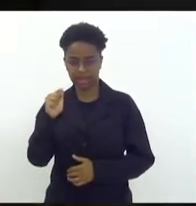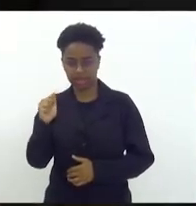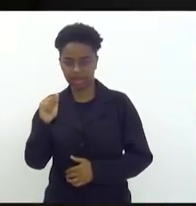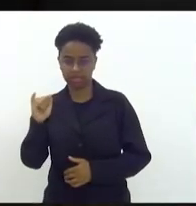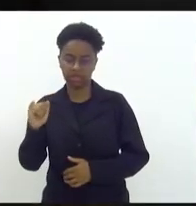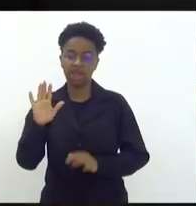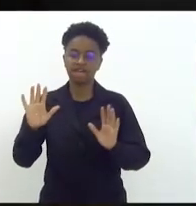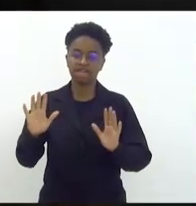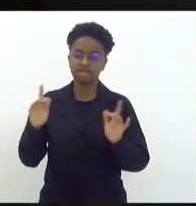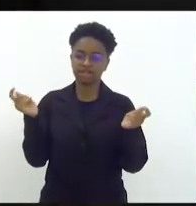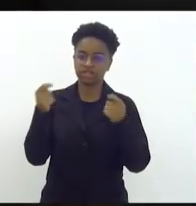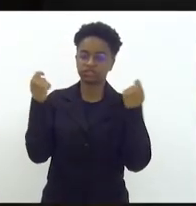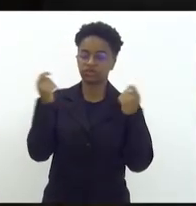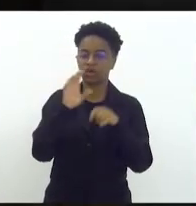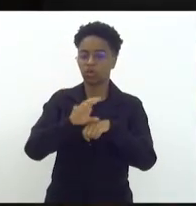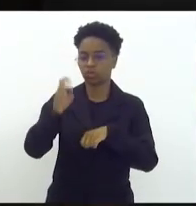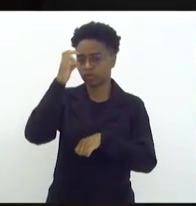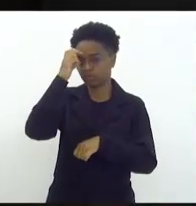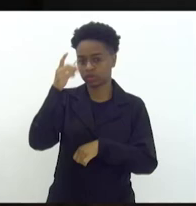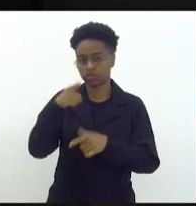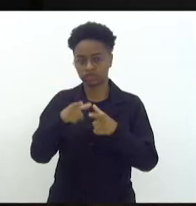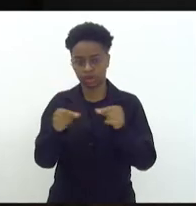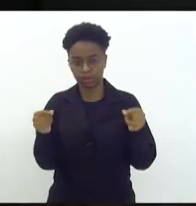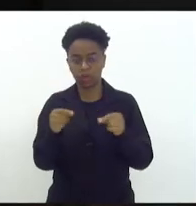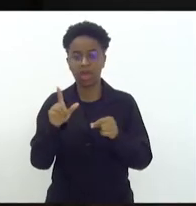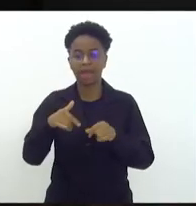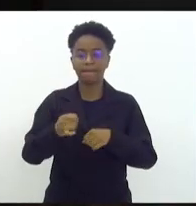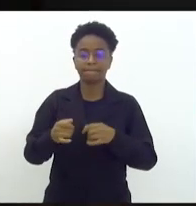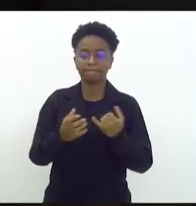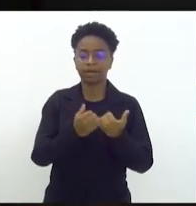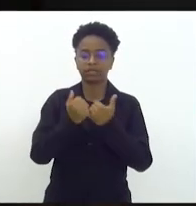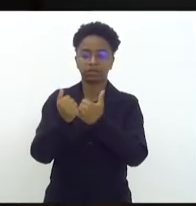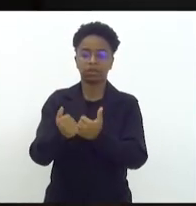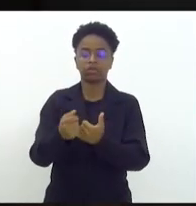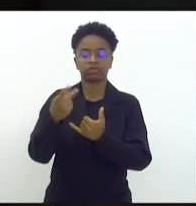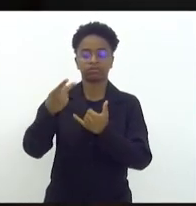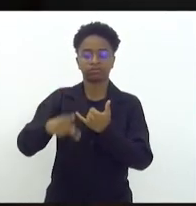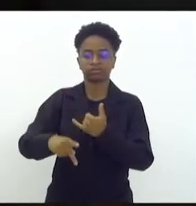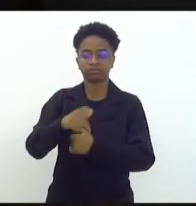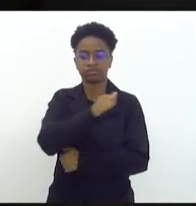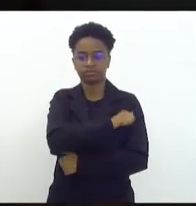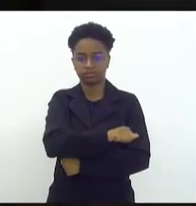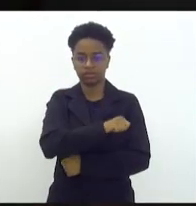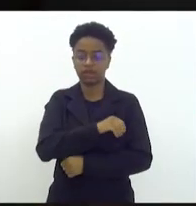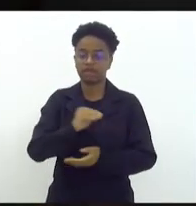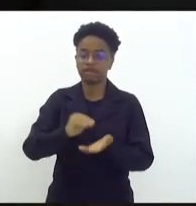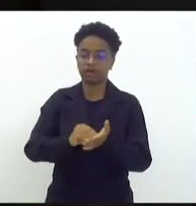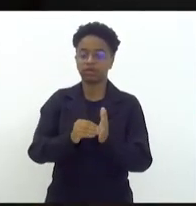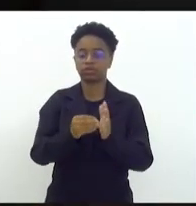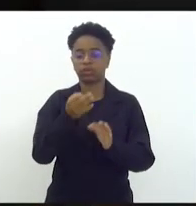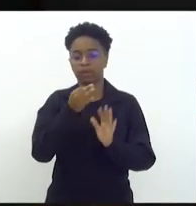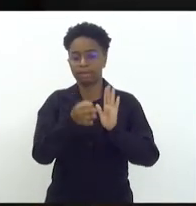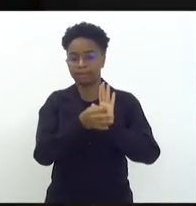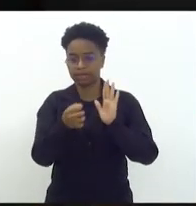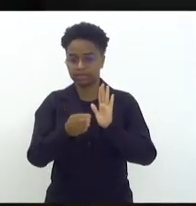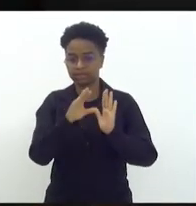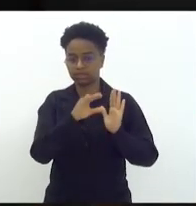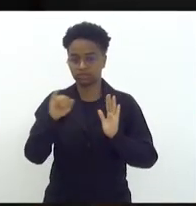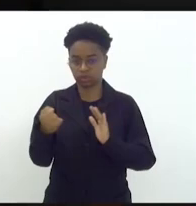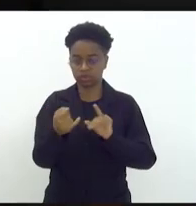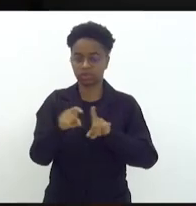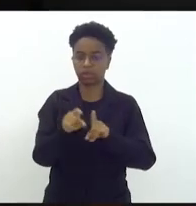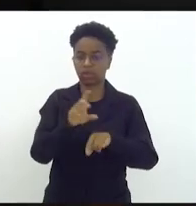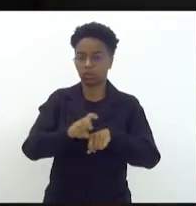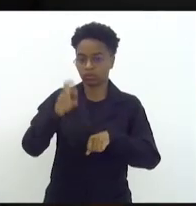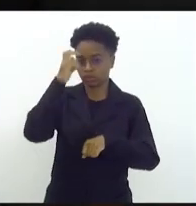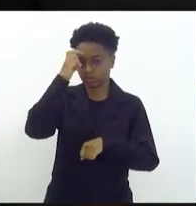como patrimônio imaterial, histórico e cultural do Estado do Rio de Janeiro. Pendente de pareceres das comissões de Constituição e Justiça, Cultura e Turismo.